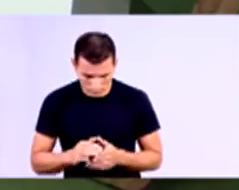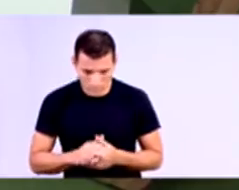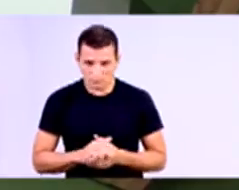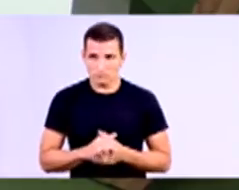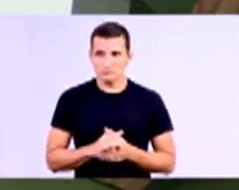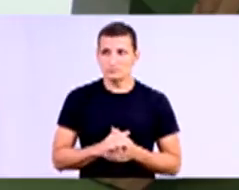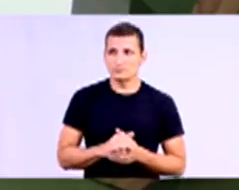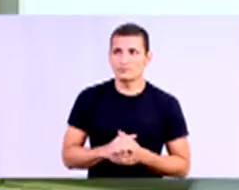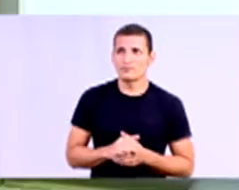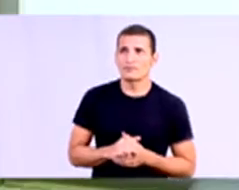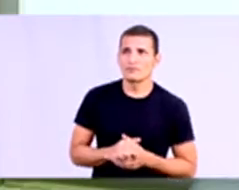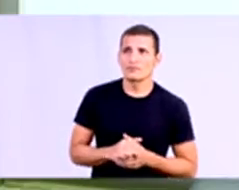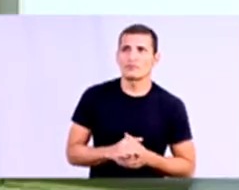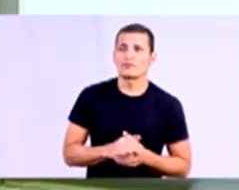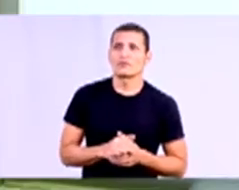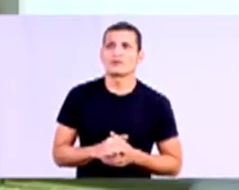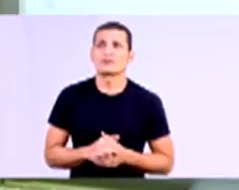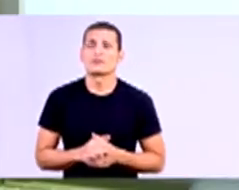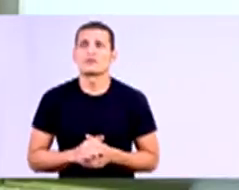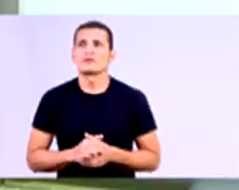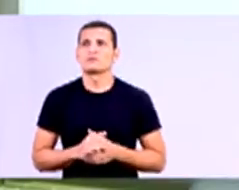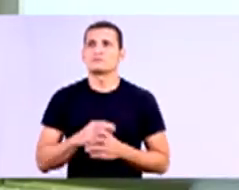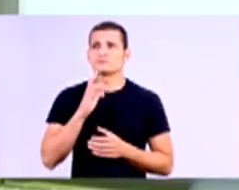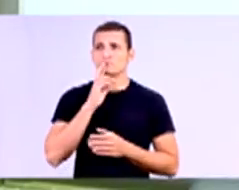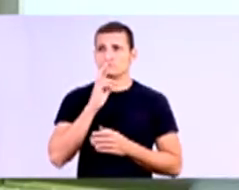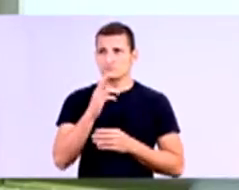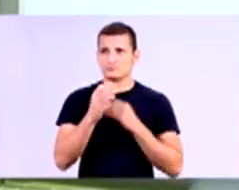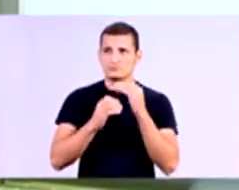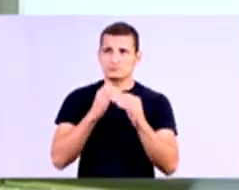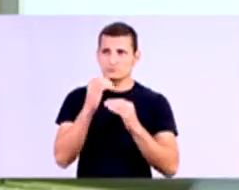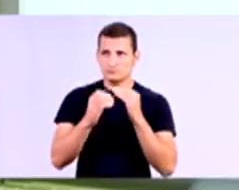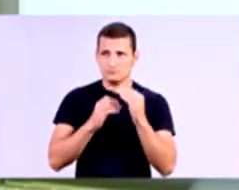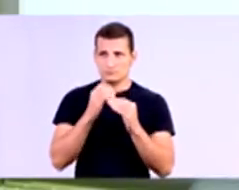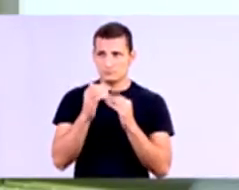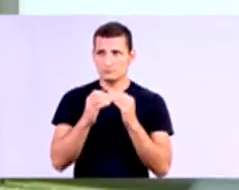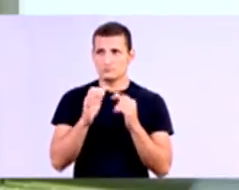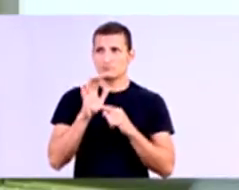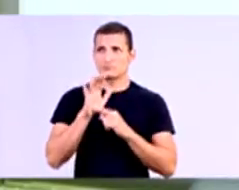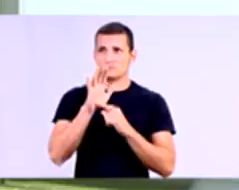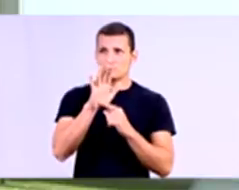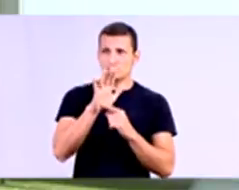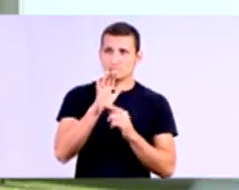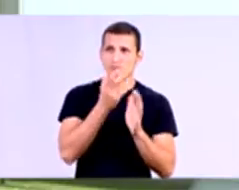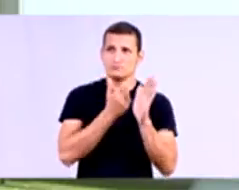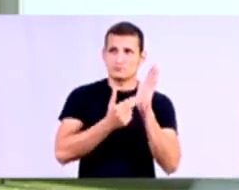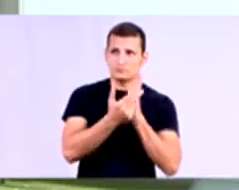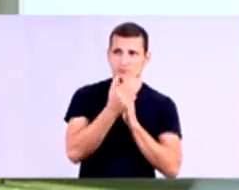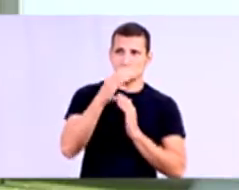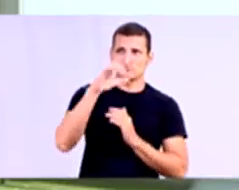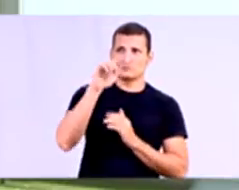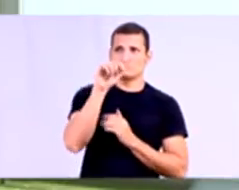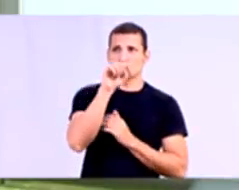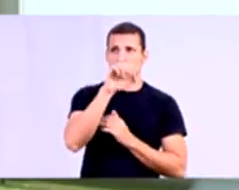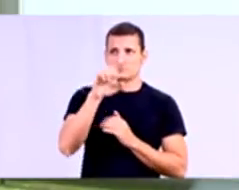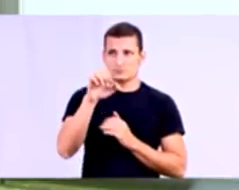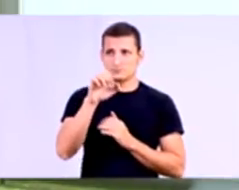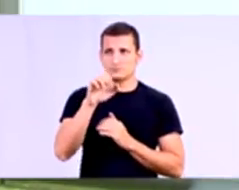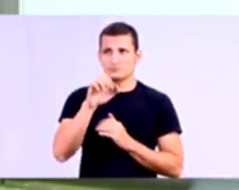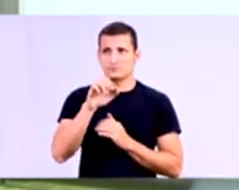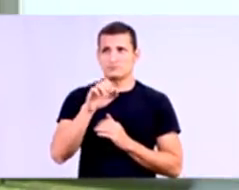de dados, ele reflete bem ao diagrama de classe. Né? Ele vai